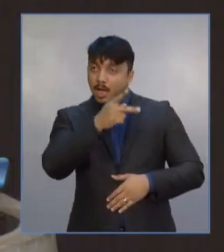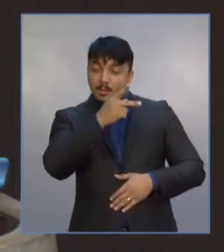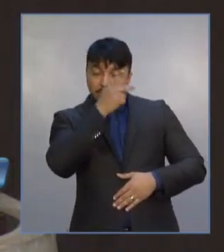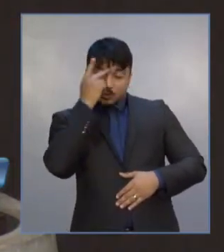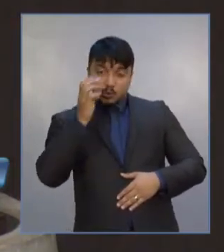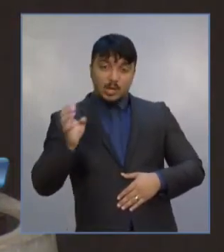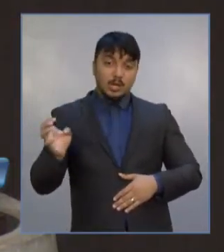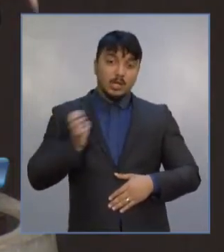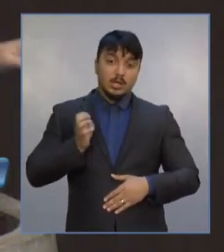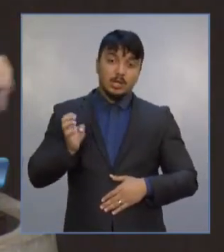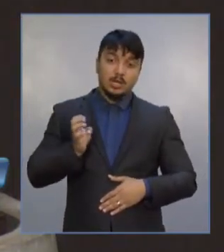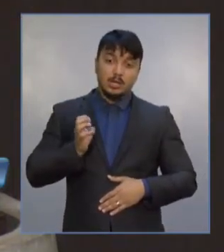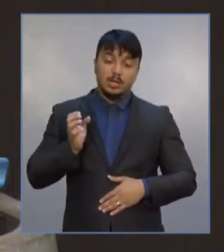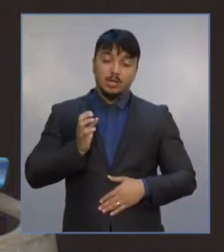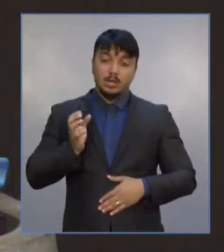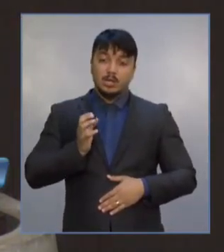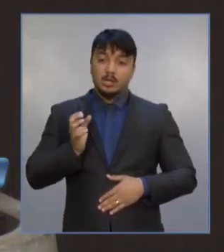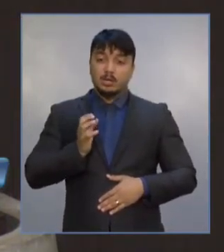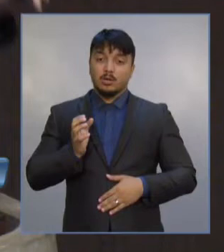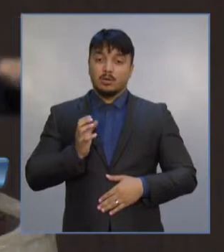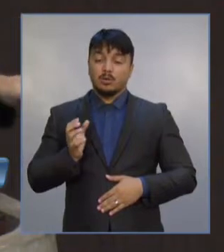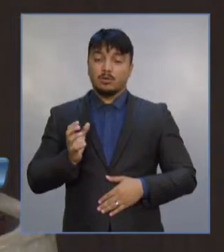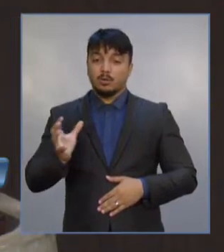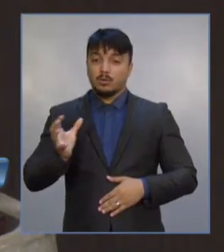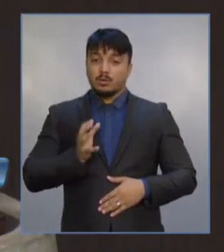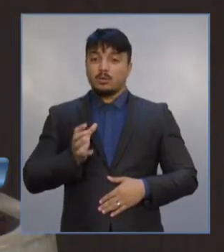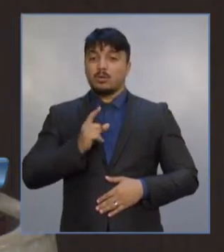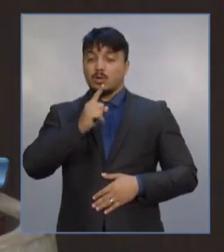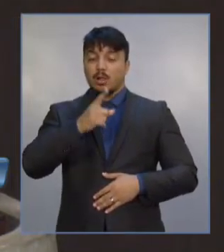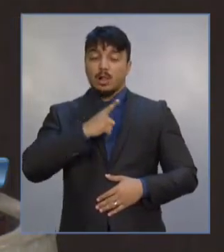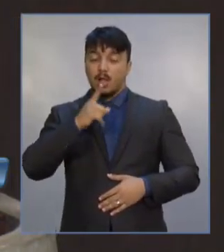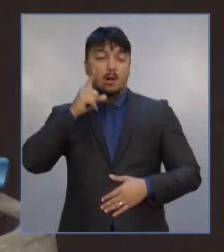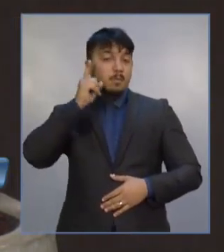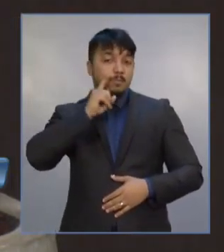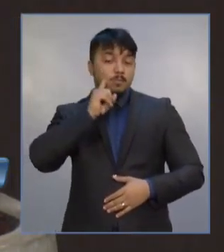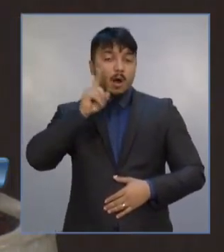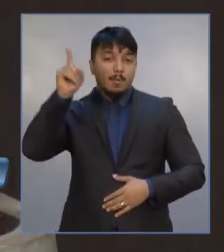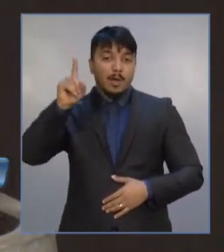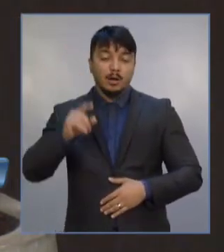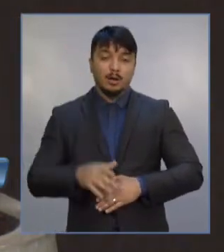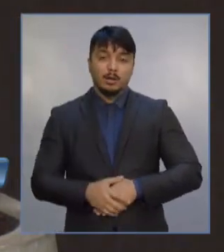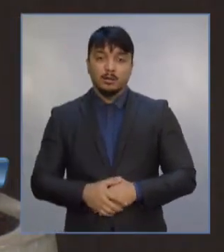cima. Foram os estadunidenses, foram os norte-americanos,